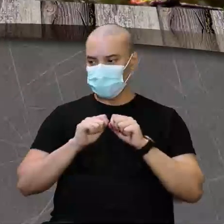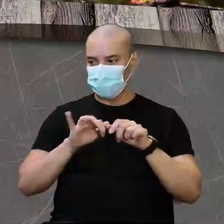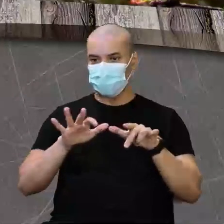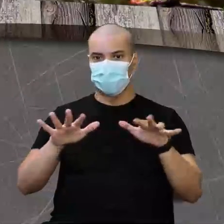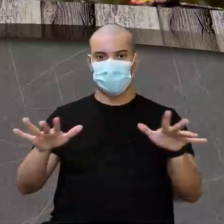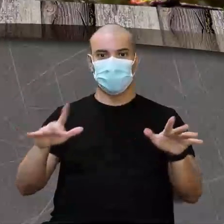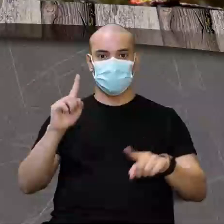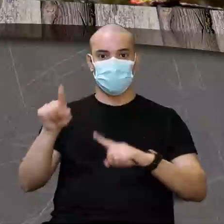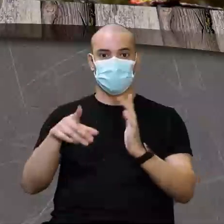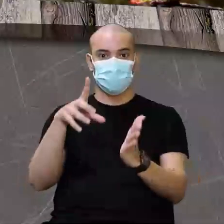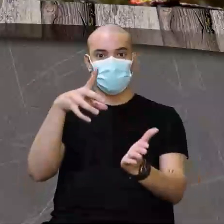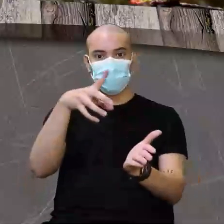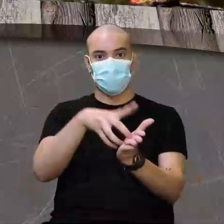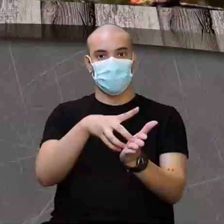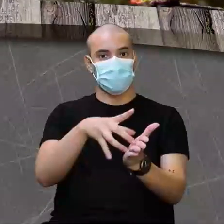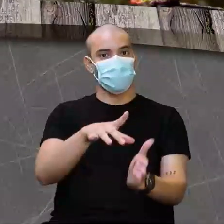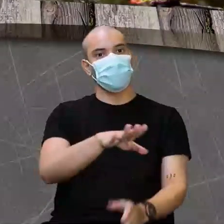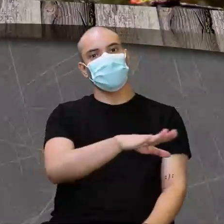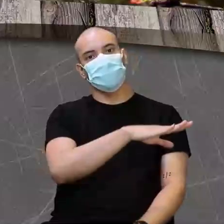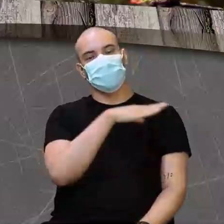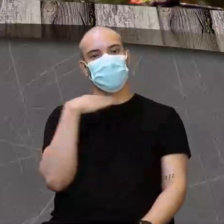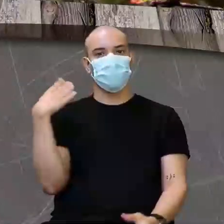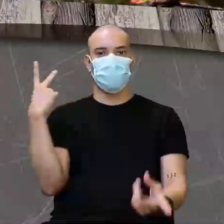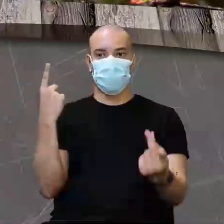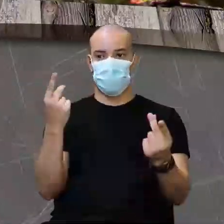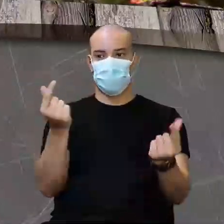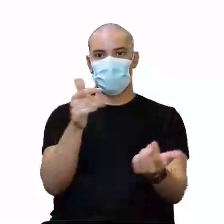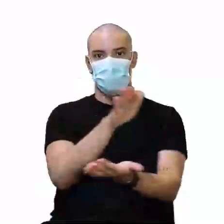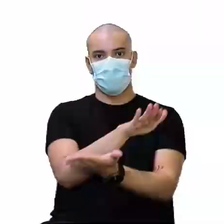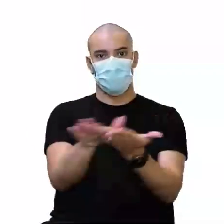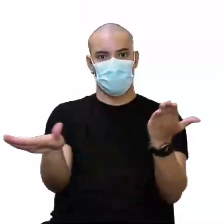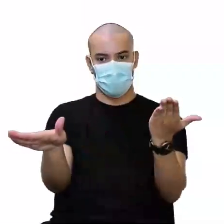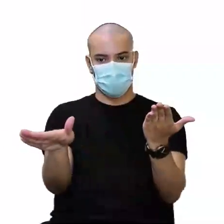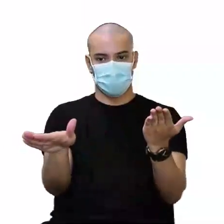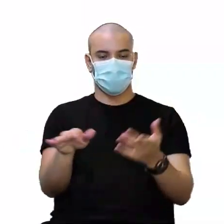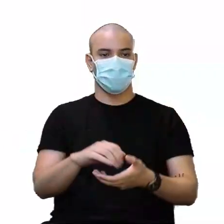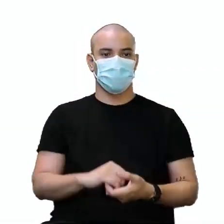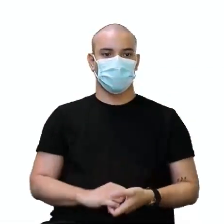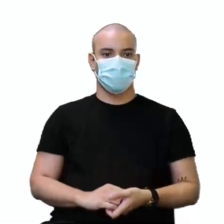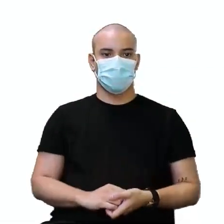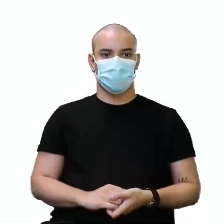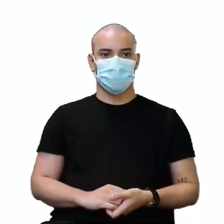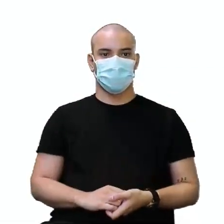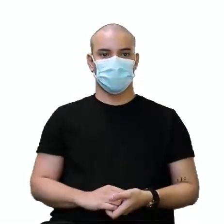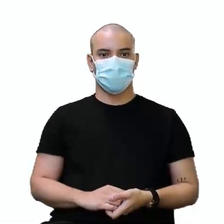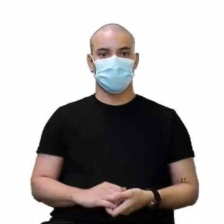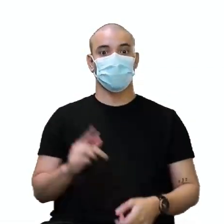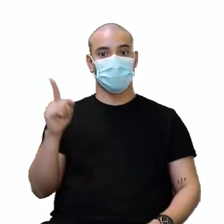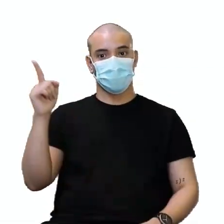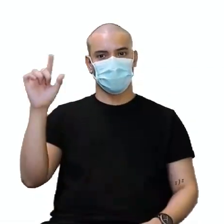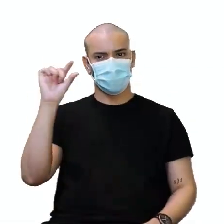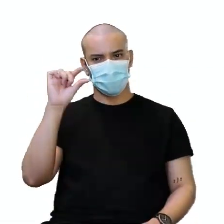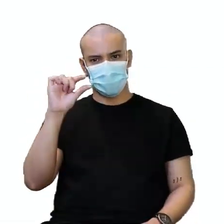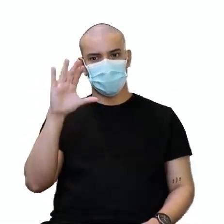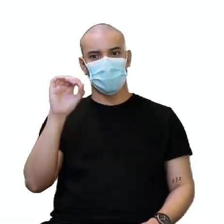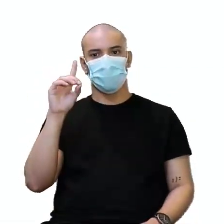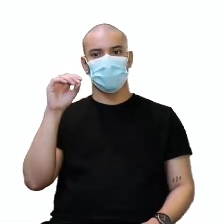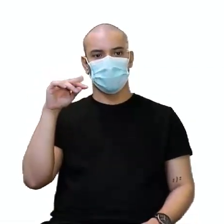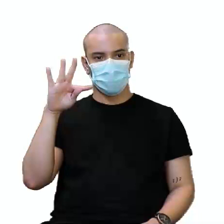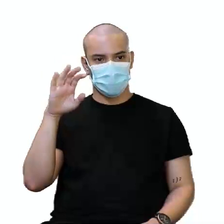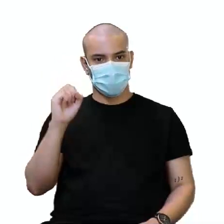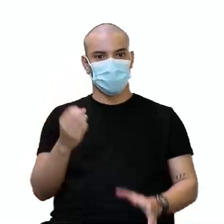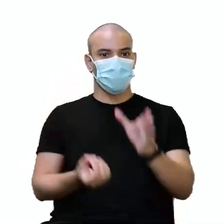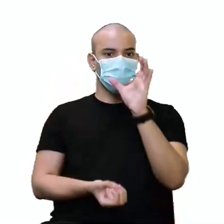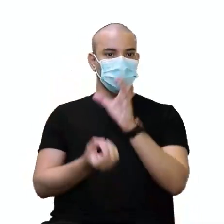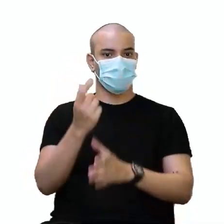após a extinção dos dinossauros, tá bom? Olha lá. Joga na tela. De pequenos seres chamados conodontes surgiram os